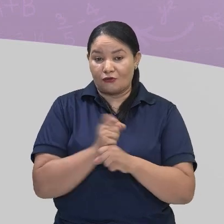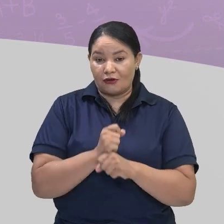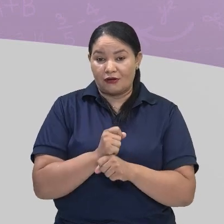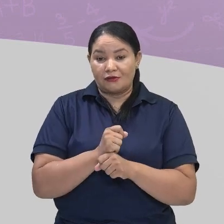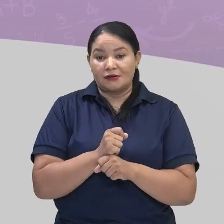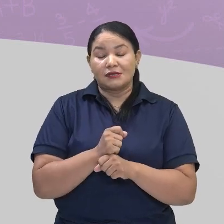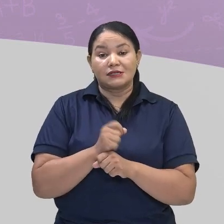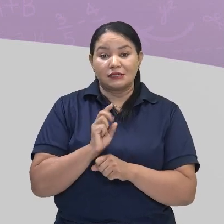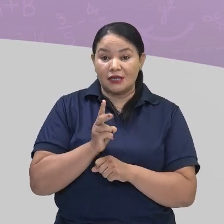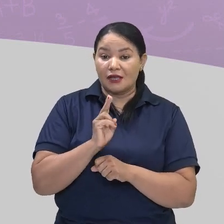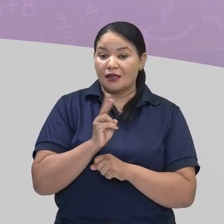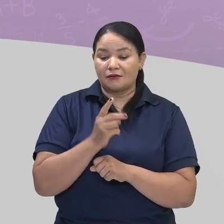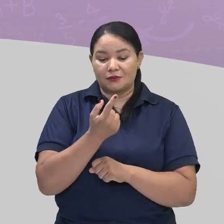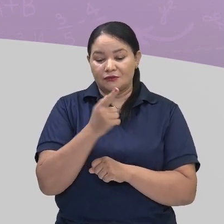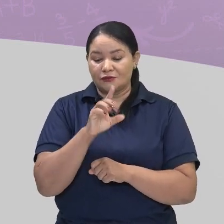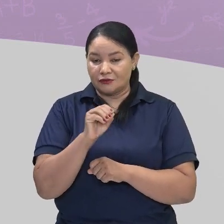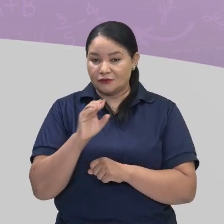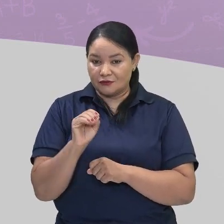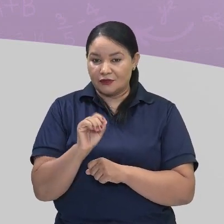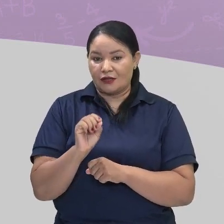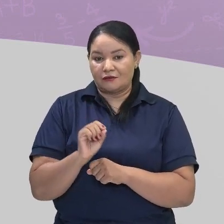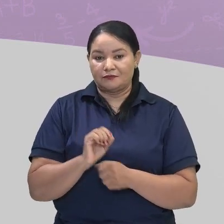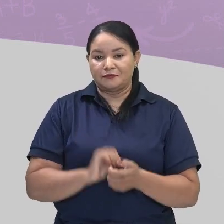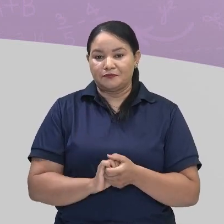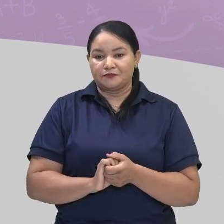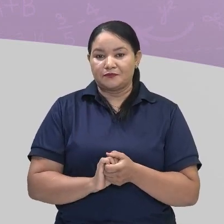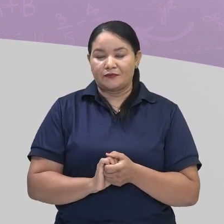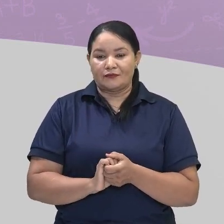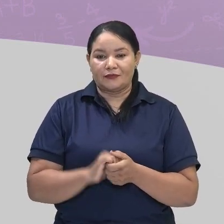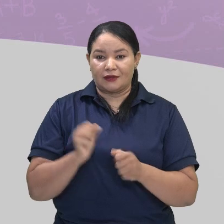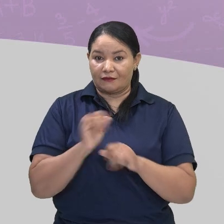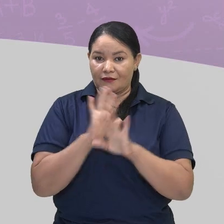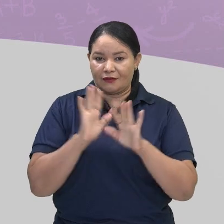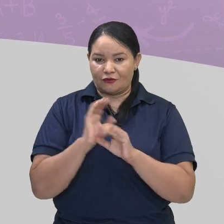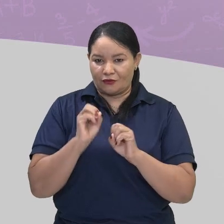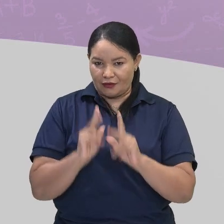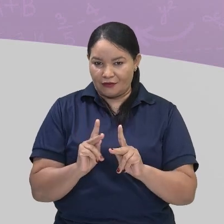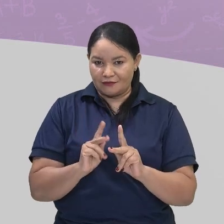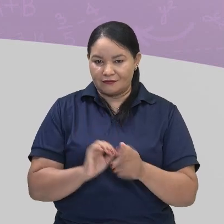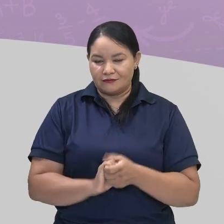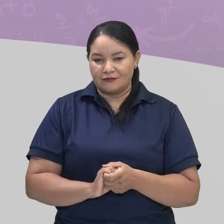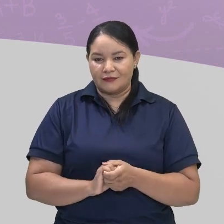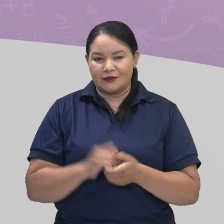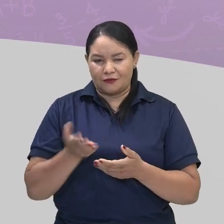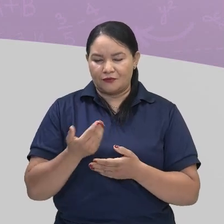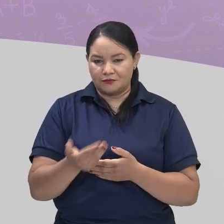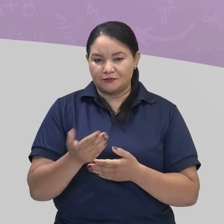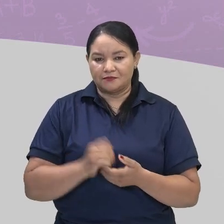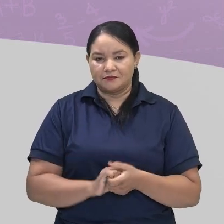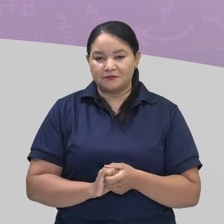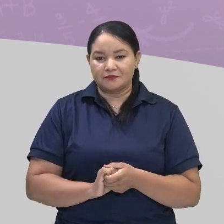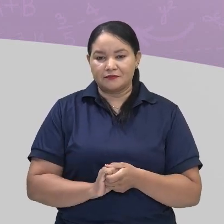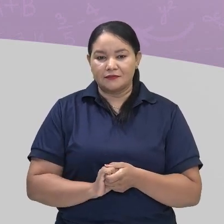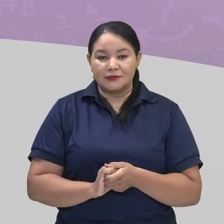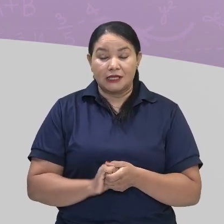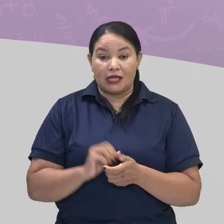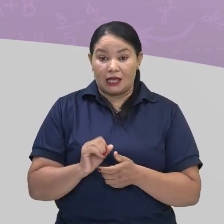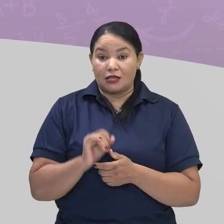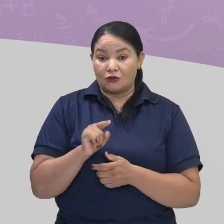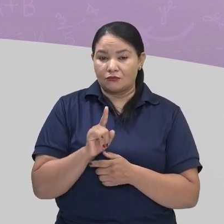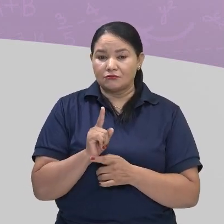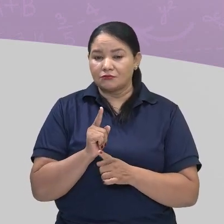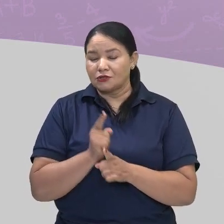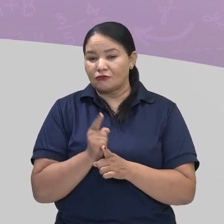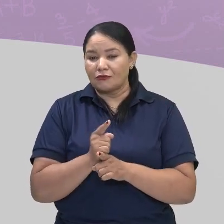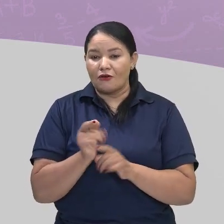sempre sobre 100 unidades. Esse é o parâmetro, tá bom? E aí, alunos, olha só. De repente você se encontra aí com a